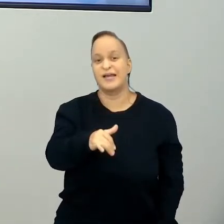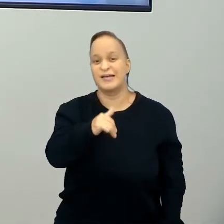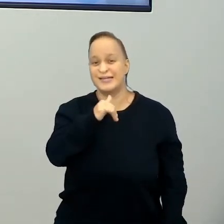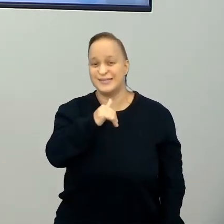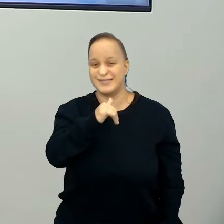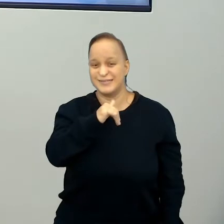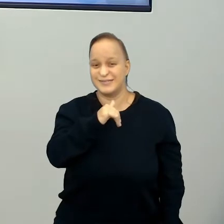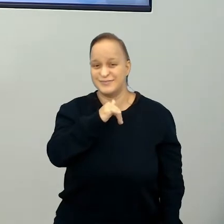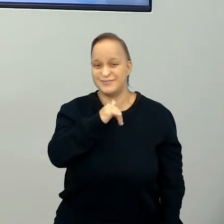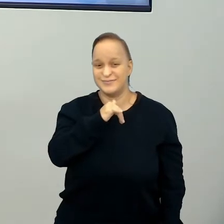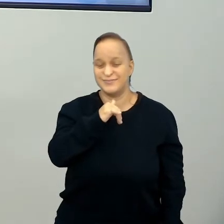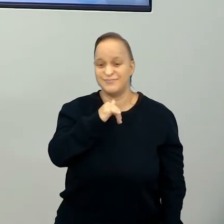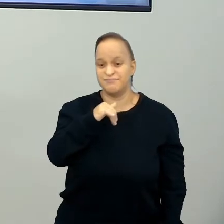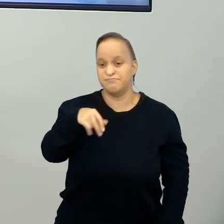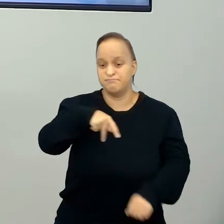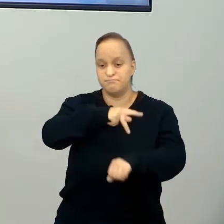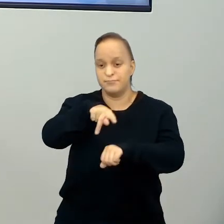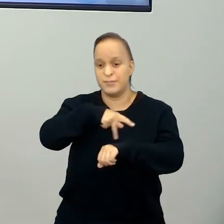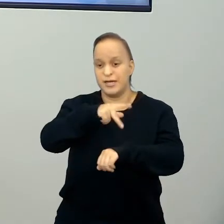assim, Cazaquistão,